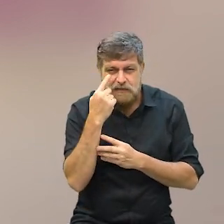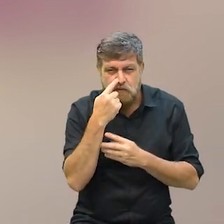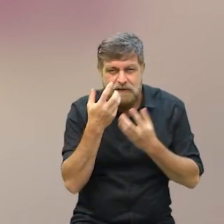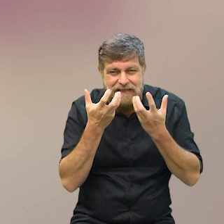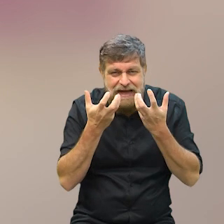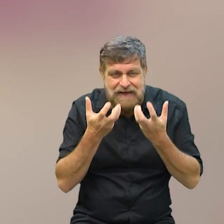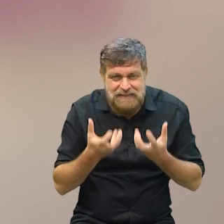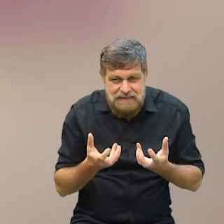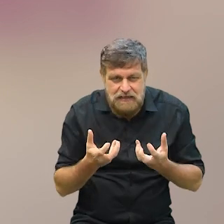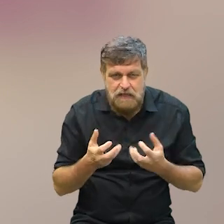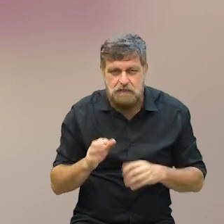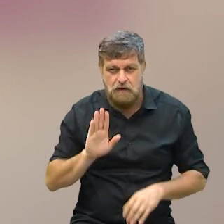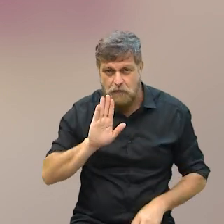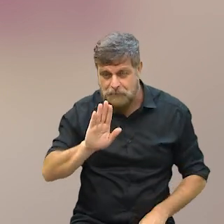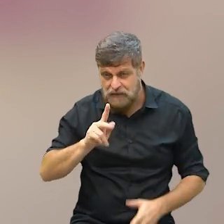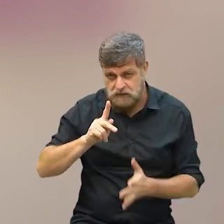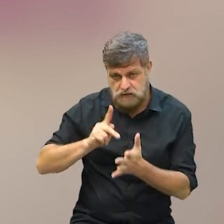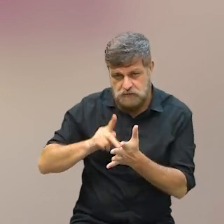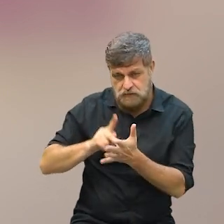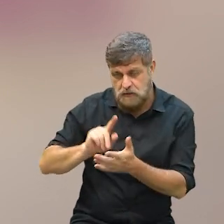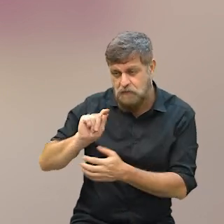cansada. Mas, na realidade,